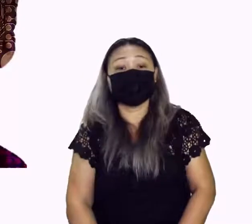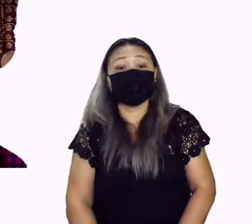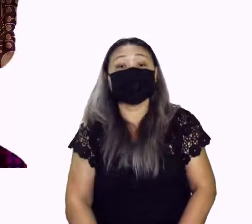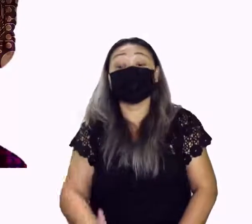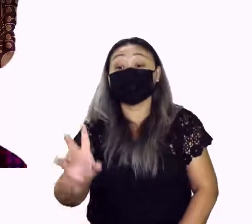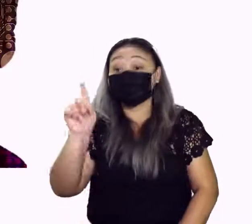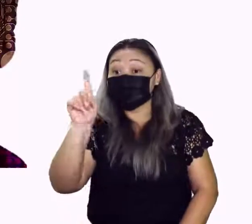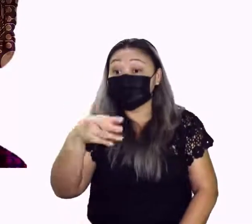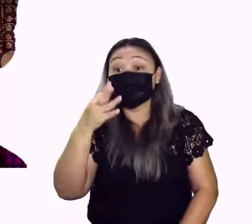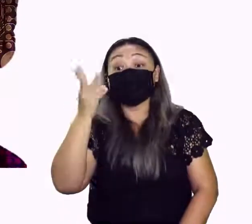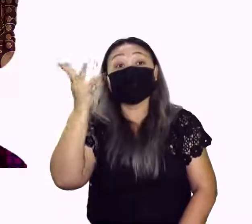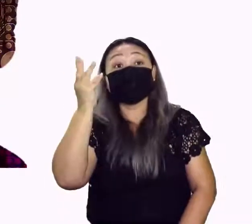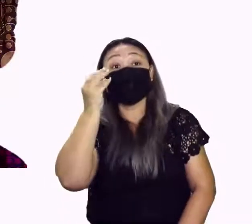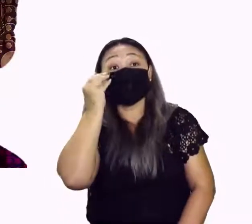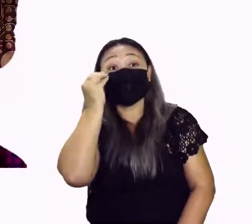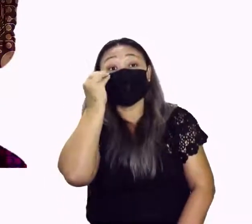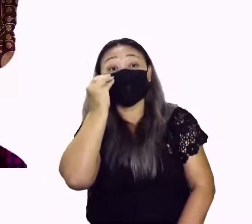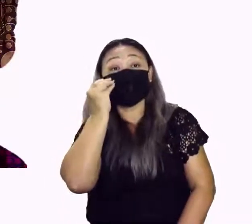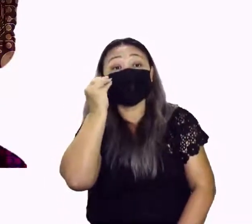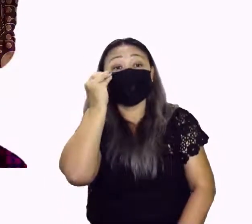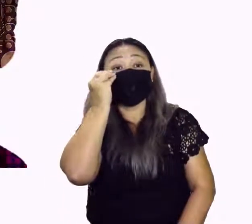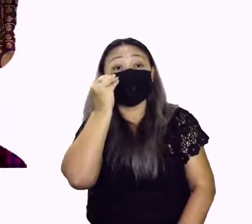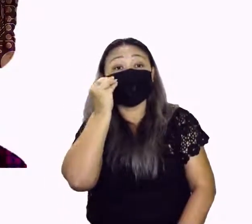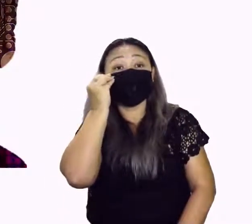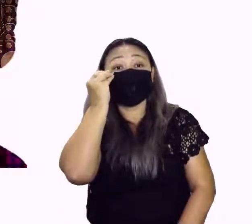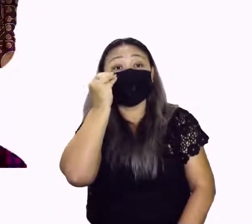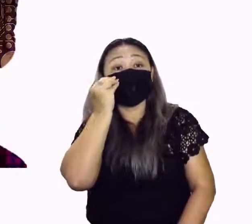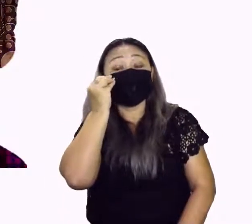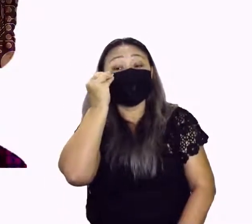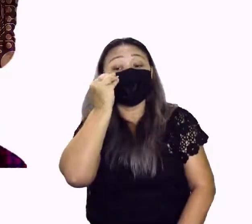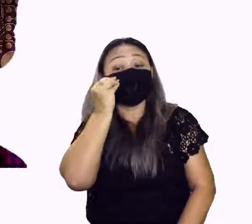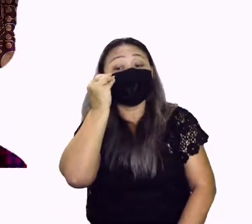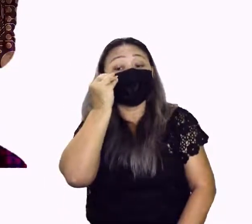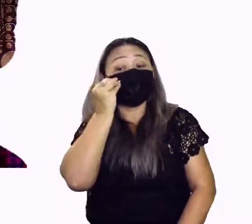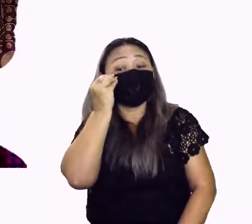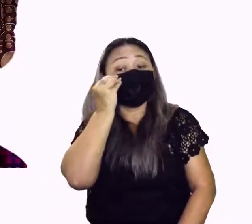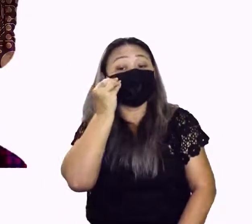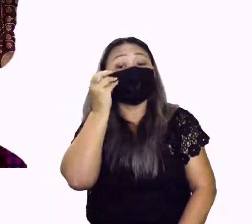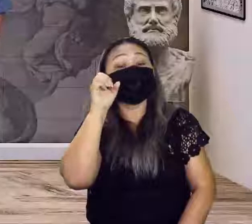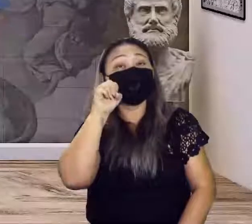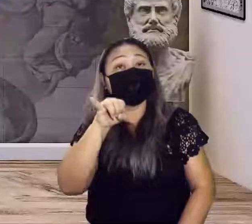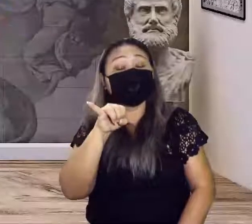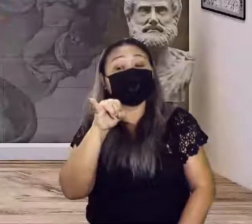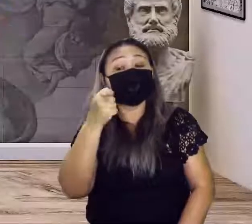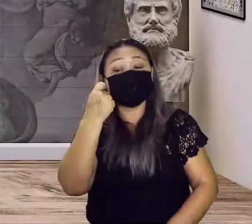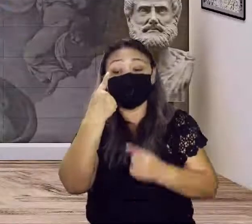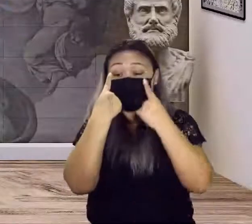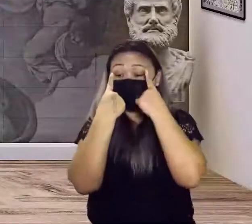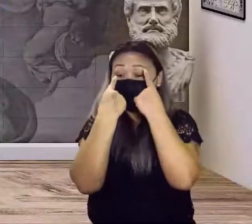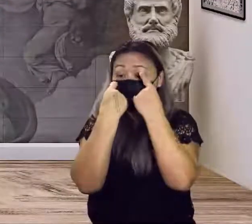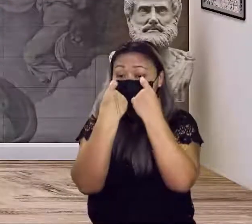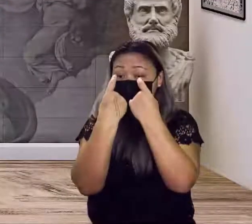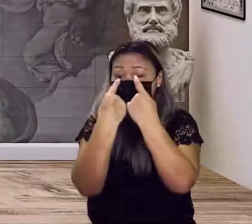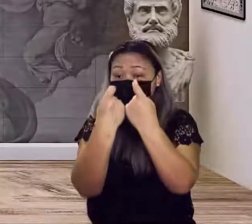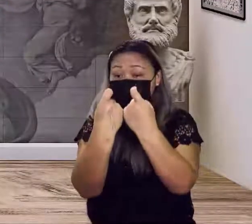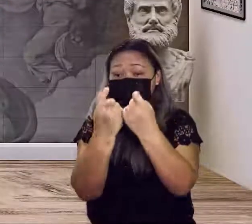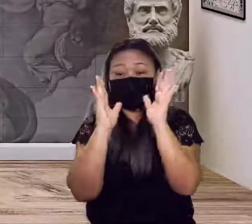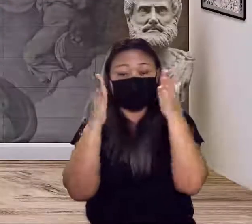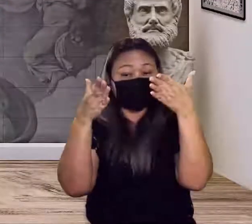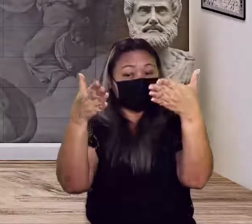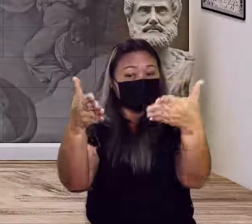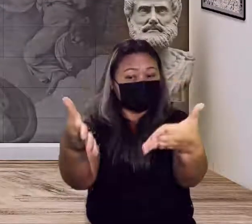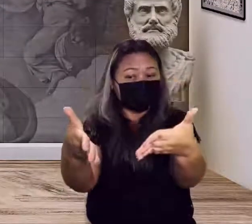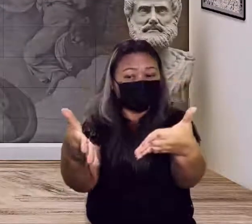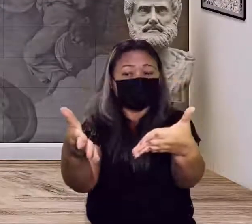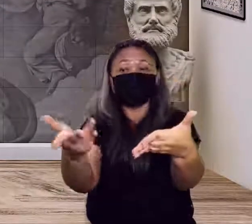É essa aqui, ó, verificar. Gente, se eu estou interessado por um assunto, olha aqui,